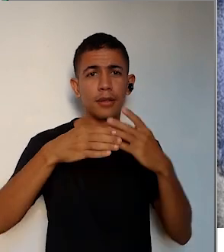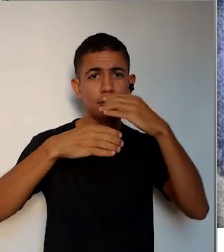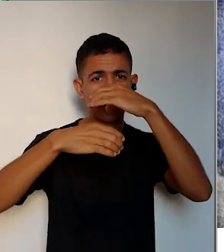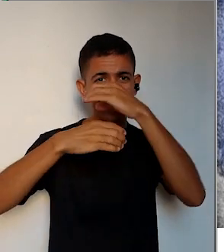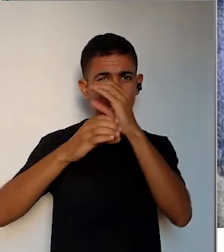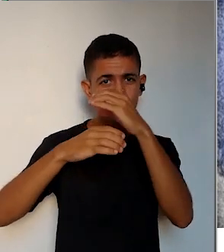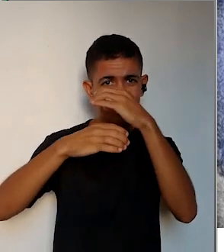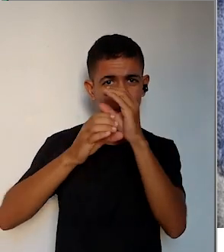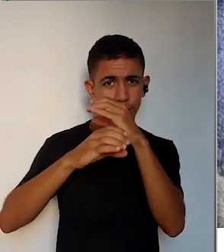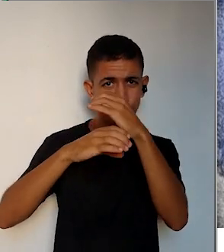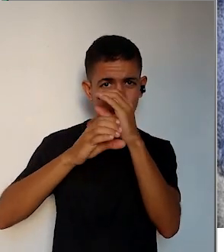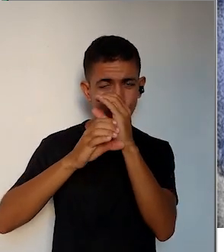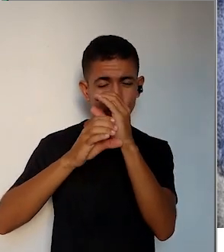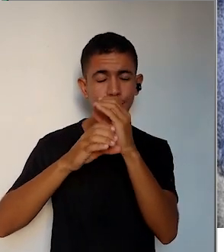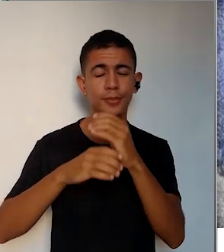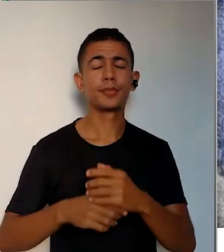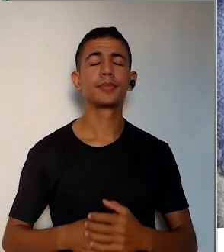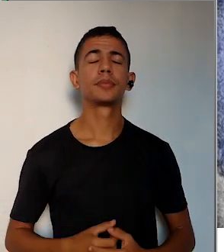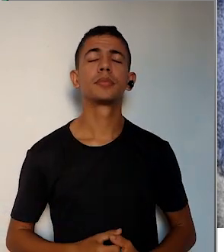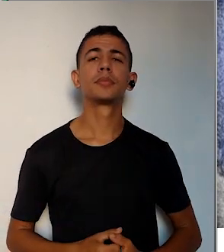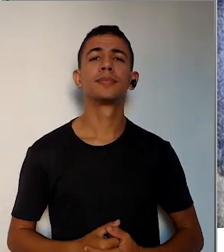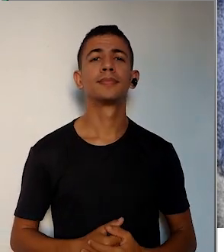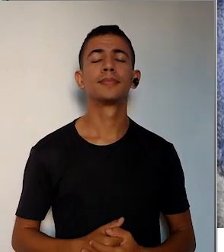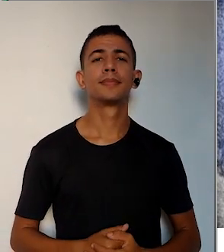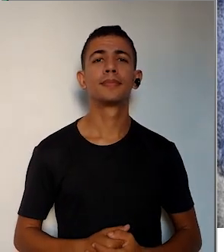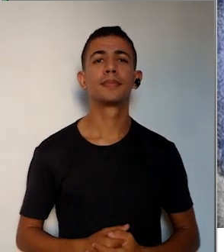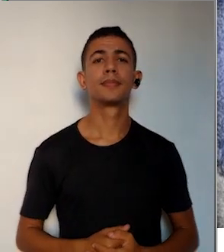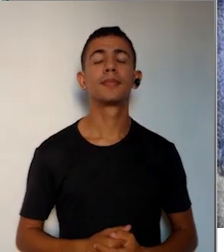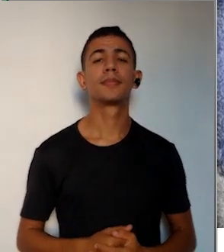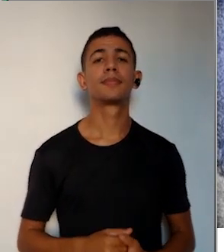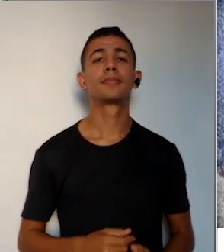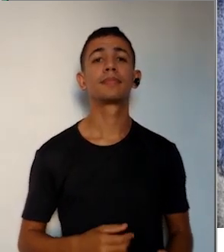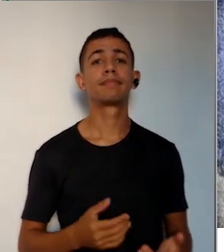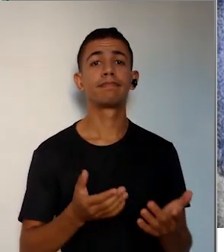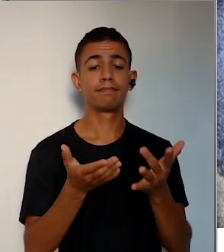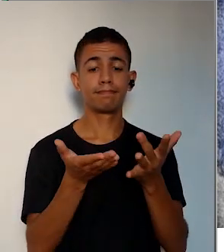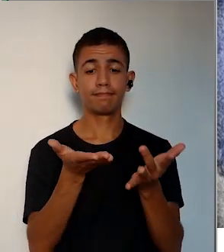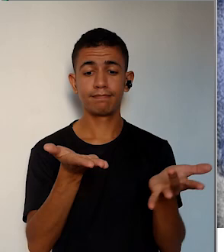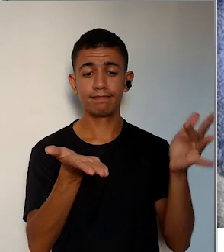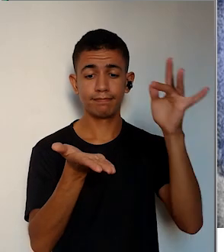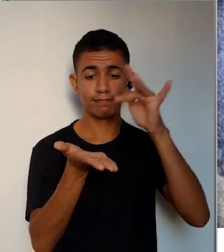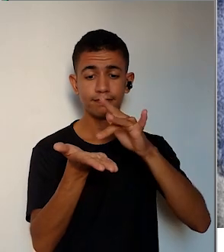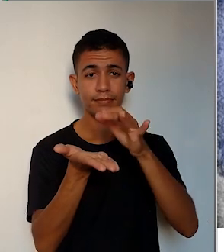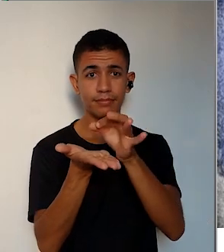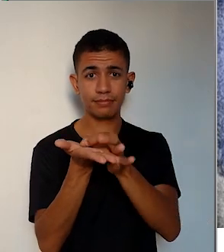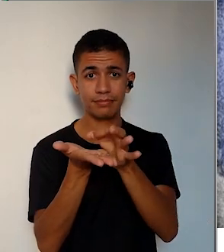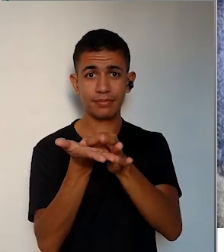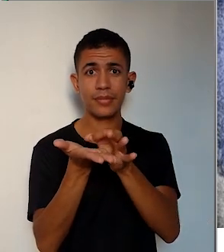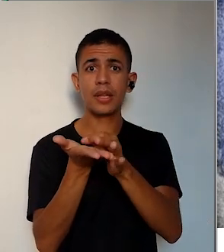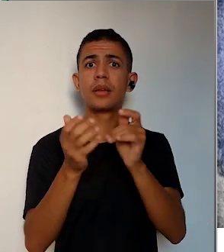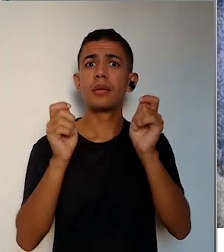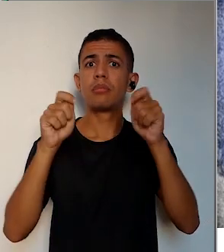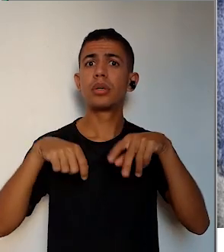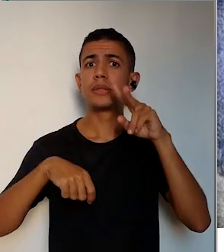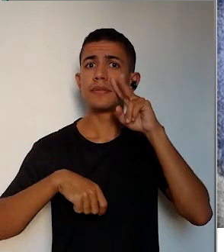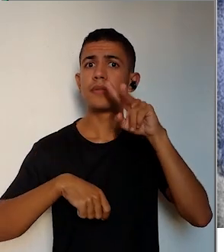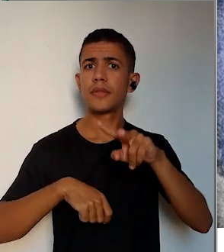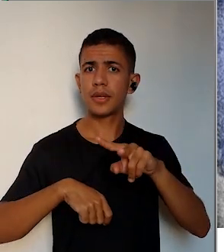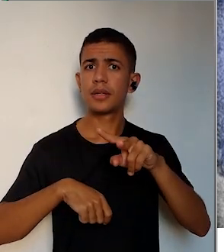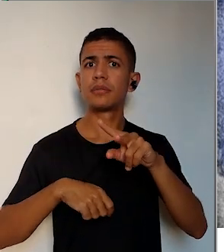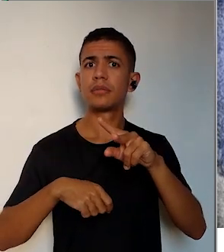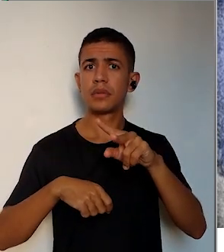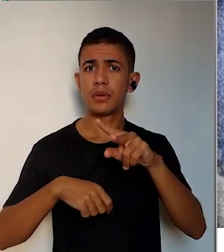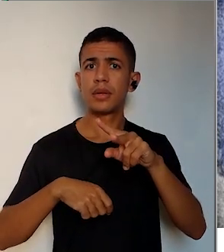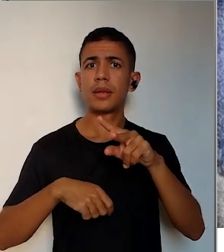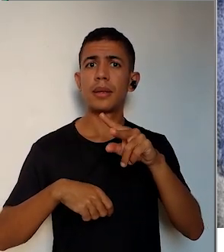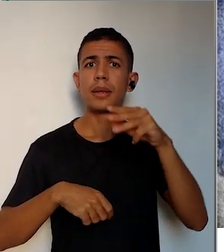em microscopia eletrônica de transmissão. Na parte inferior, pode ser